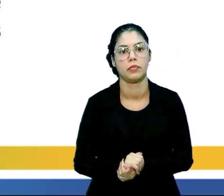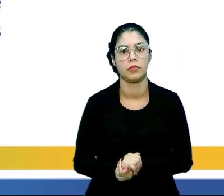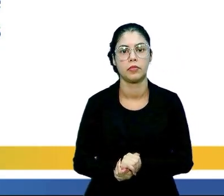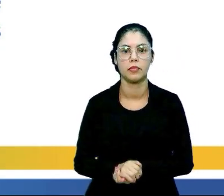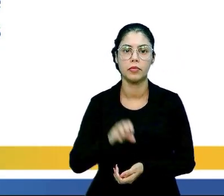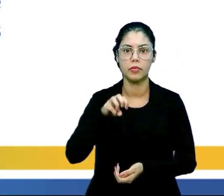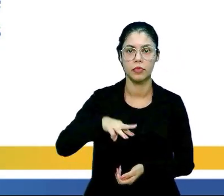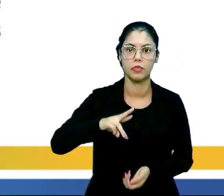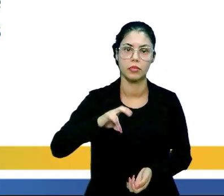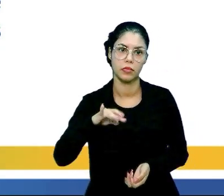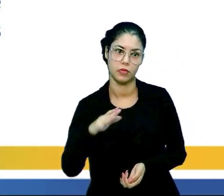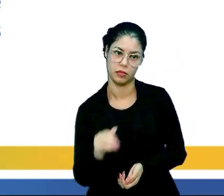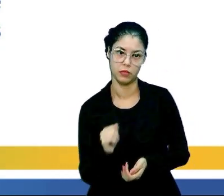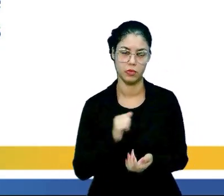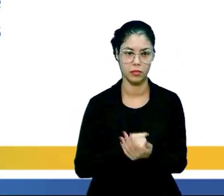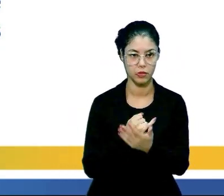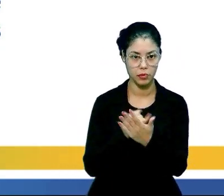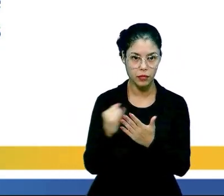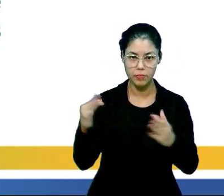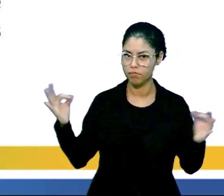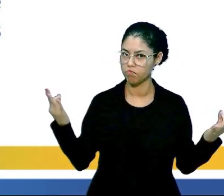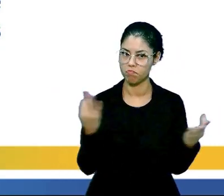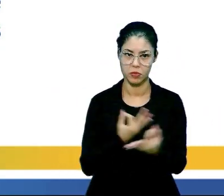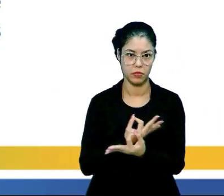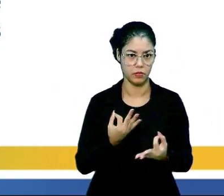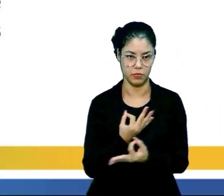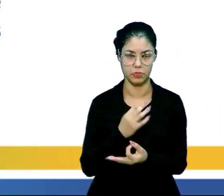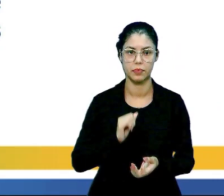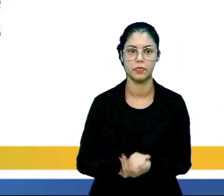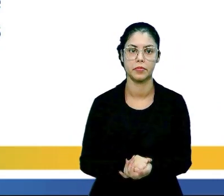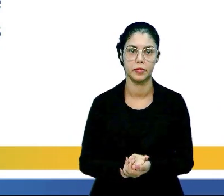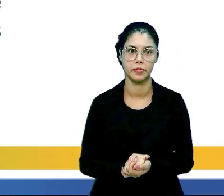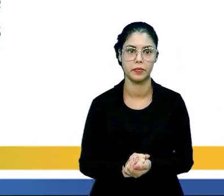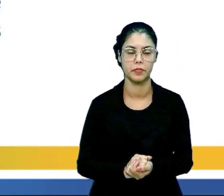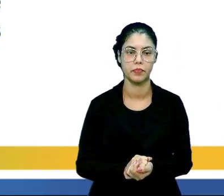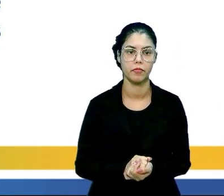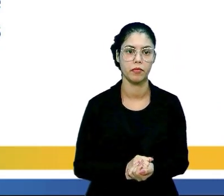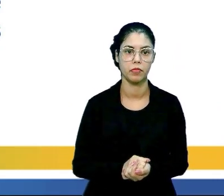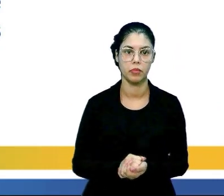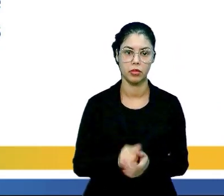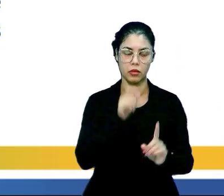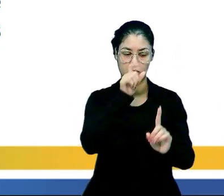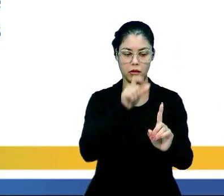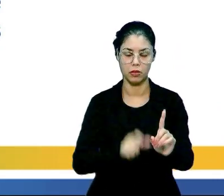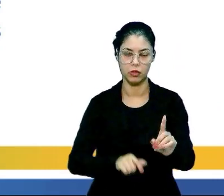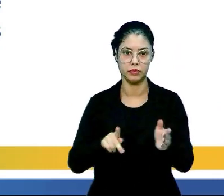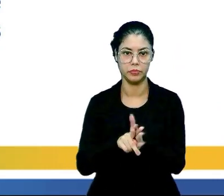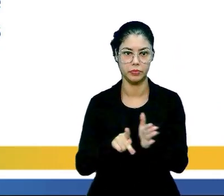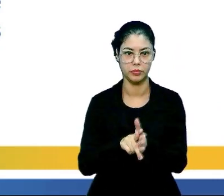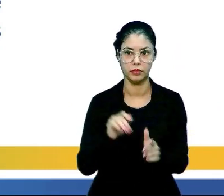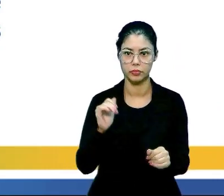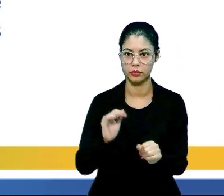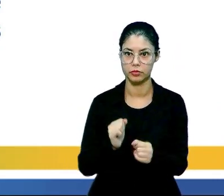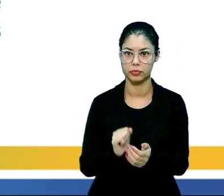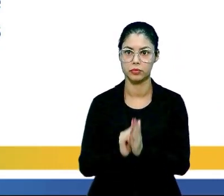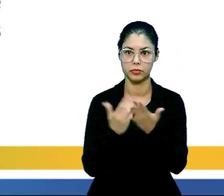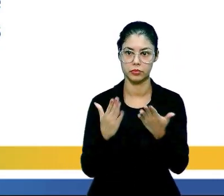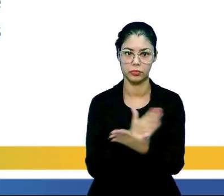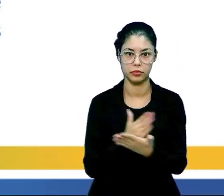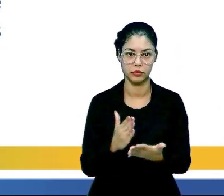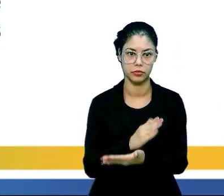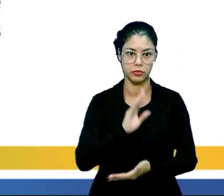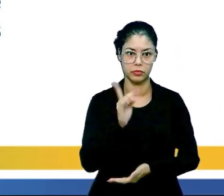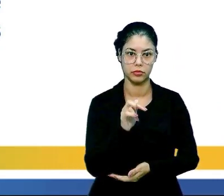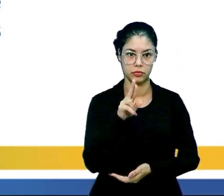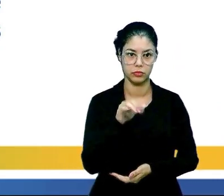Júlia Passos fez uma introdução brilhante e ela fez uma referência a uma obra chamada